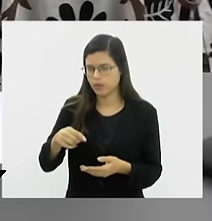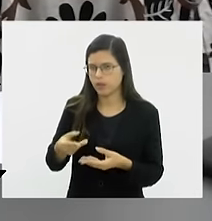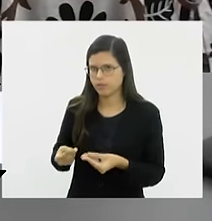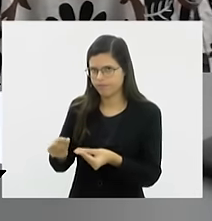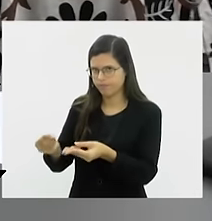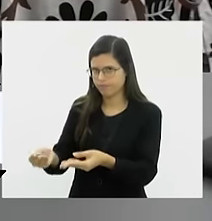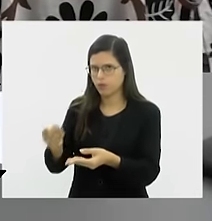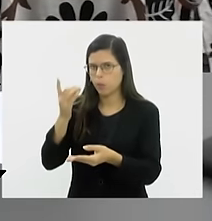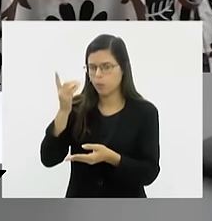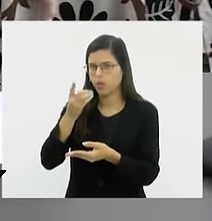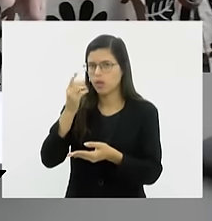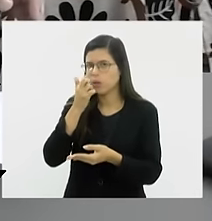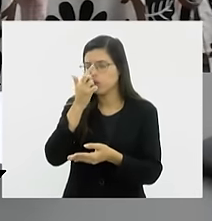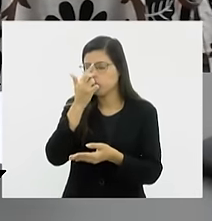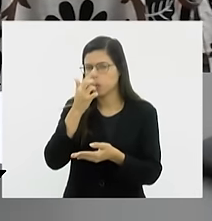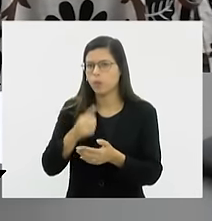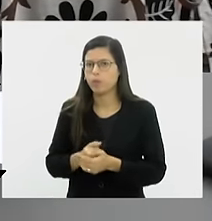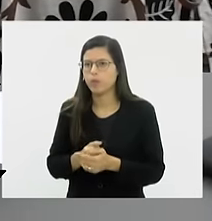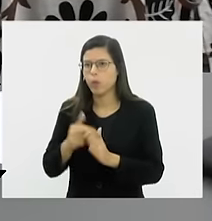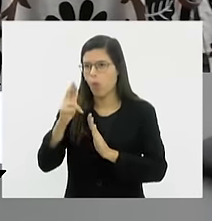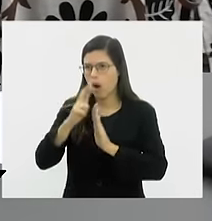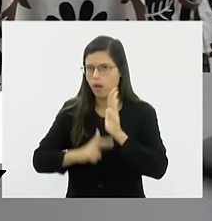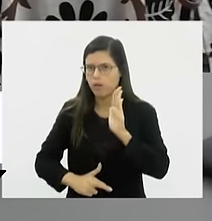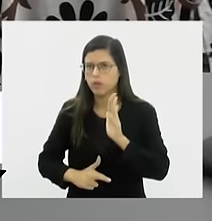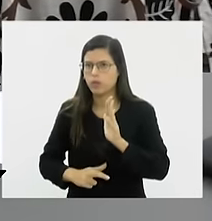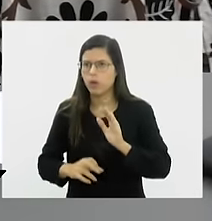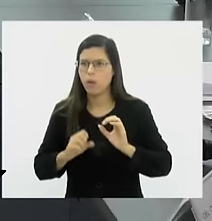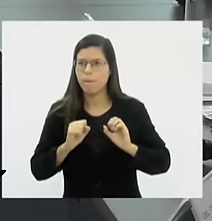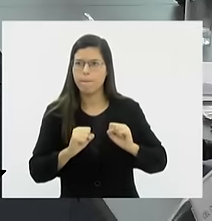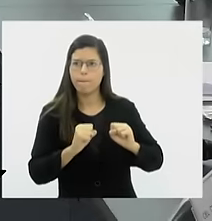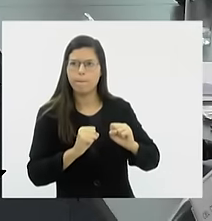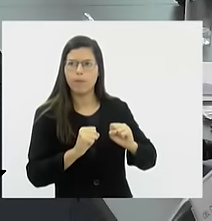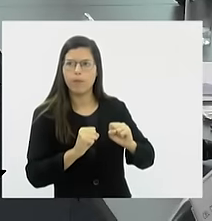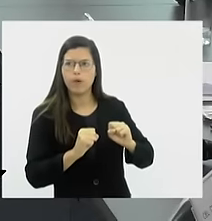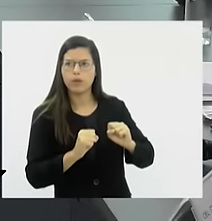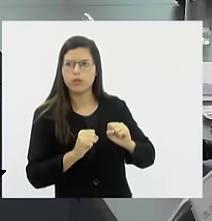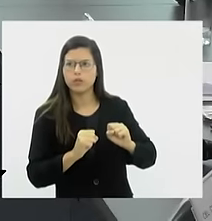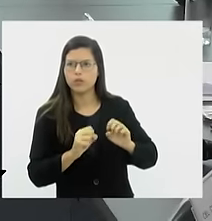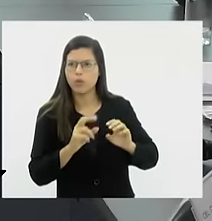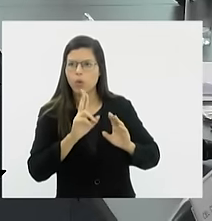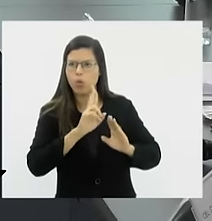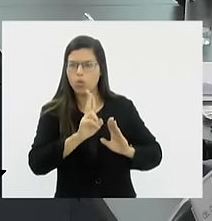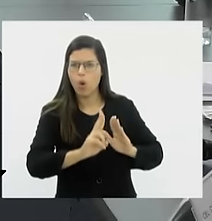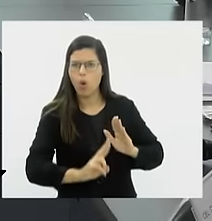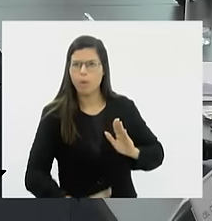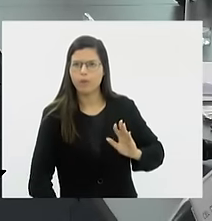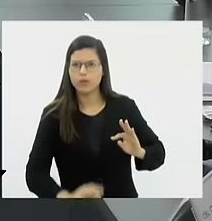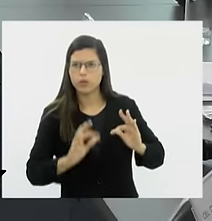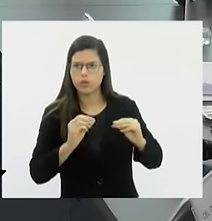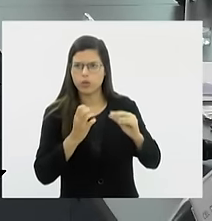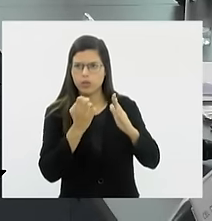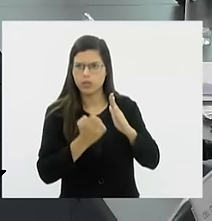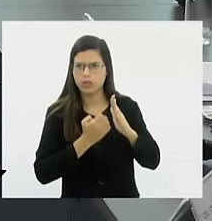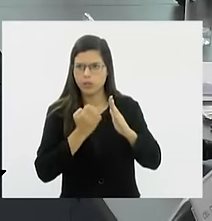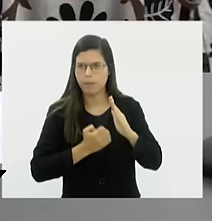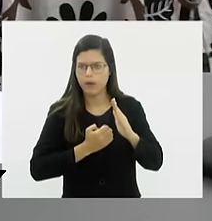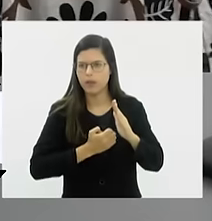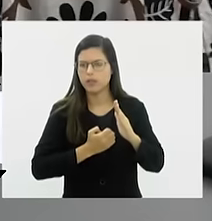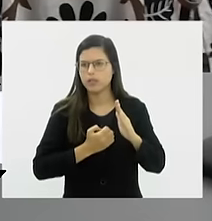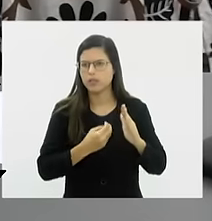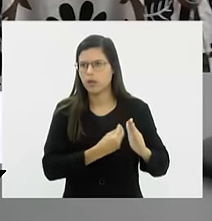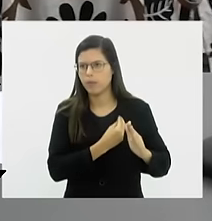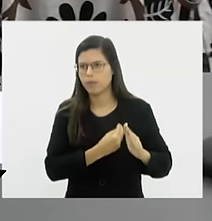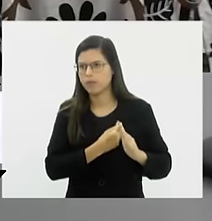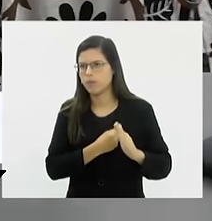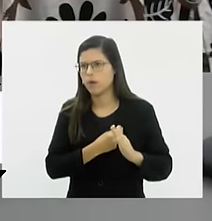o relatório da... O senhor pode fornecer para a gente a documentação, o nome de todas as empresas que participaram desse certame? É esse